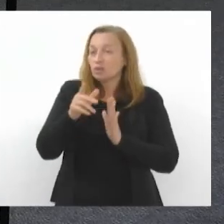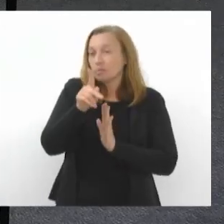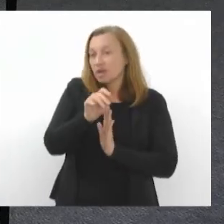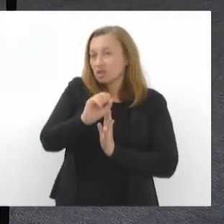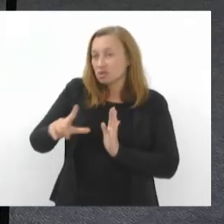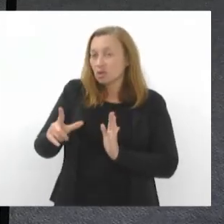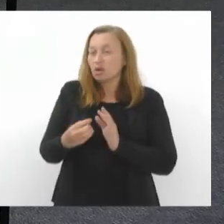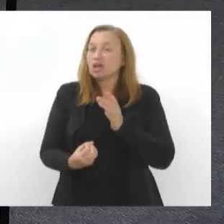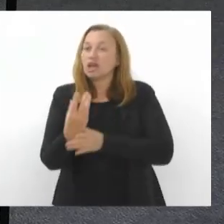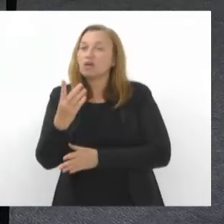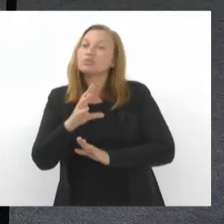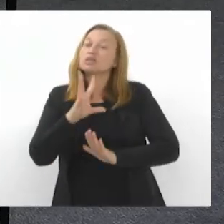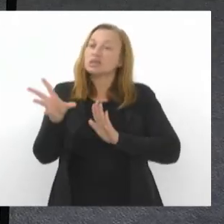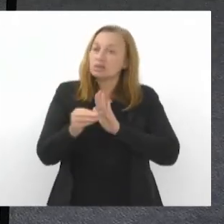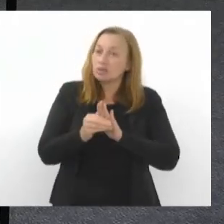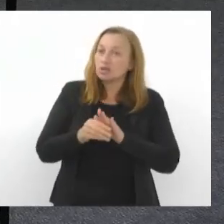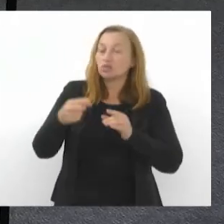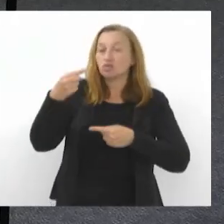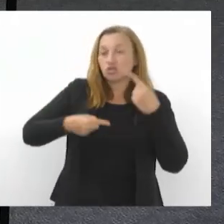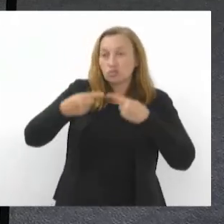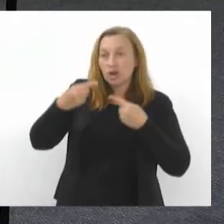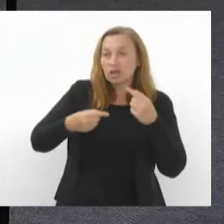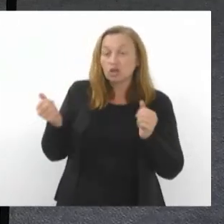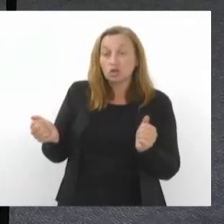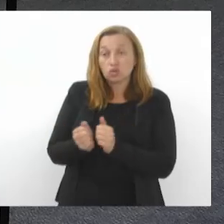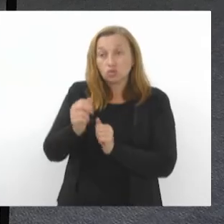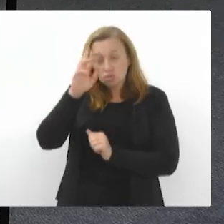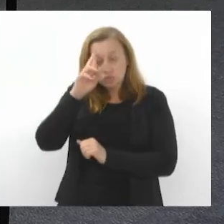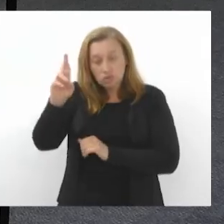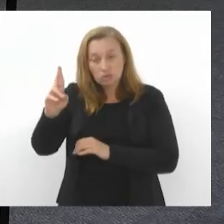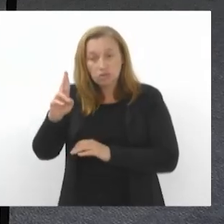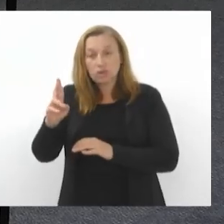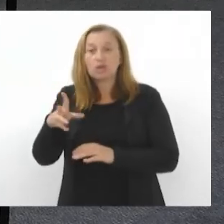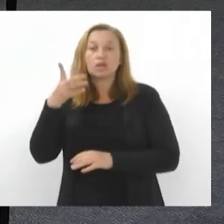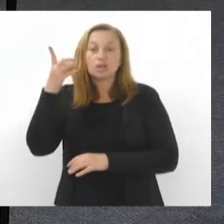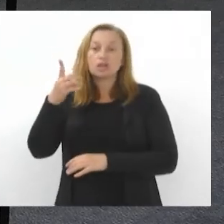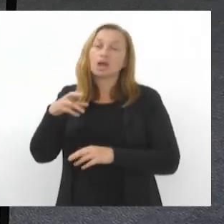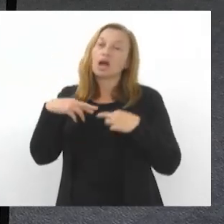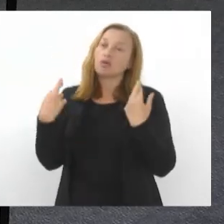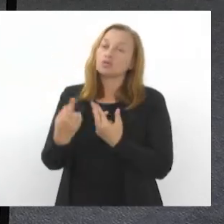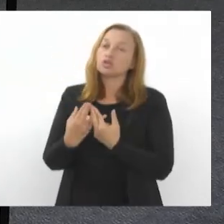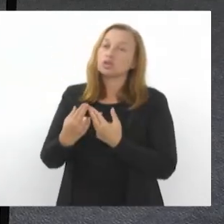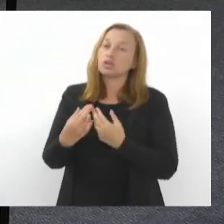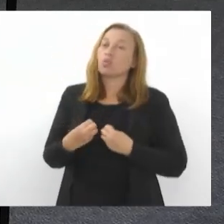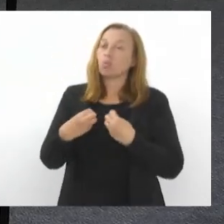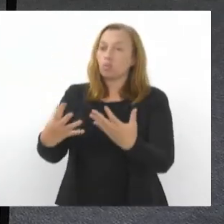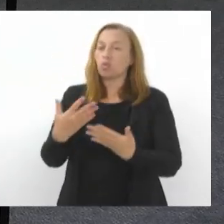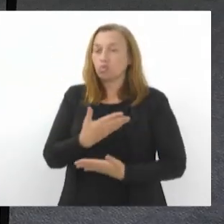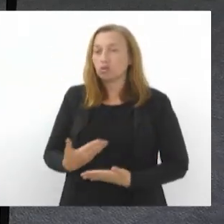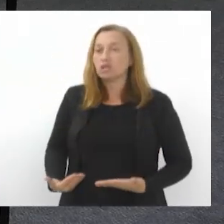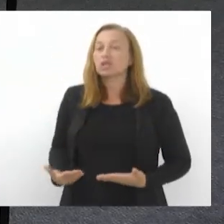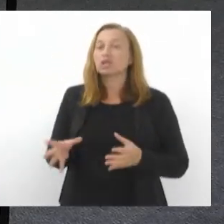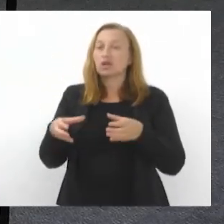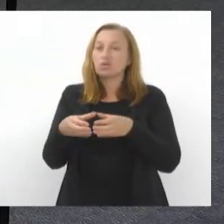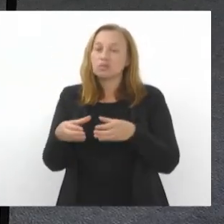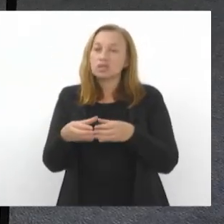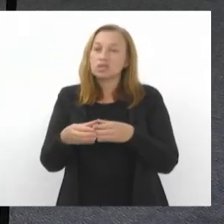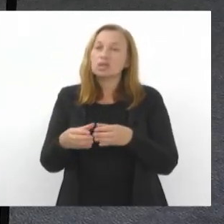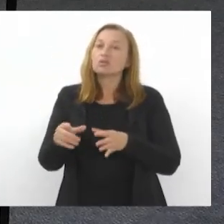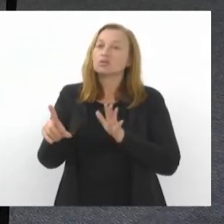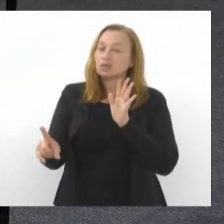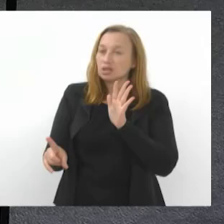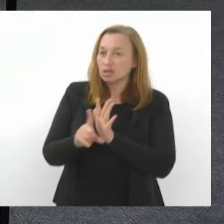fruto dos debates que realizamos, inclusive com Vossa Excelência, naquela audiência pública da Comissão de Legislação Participativa, que